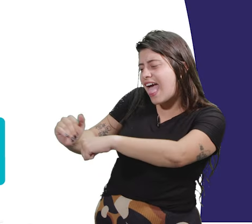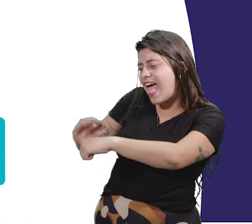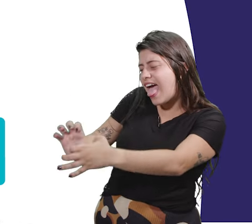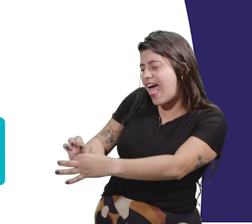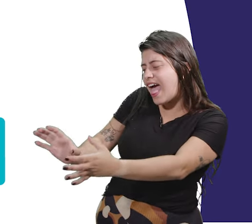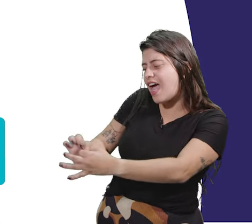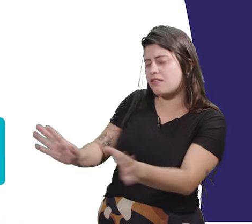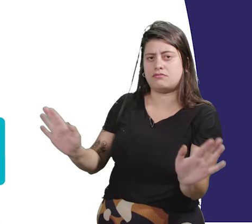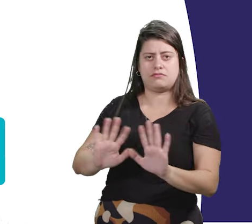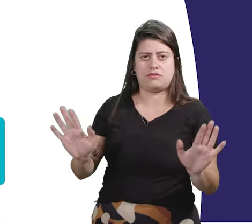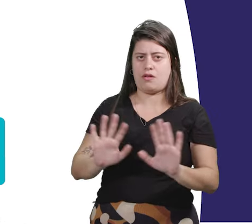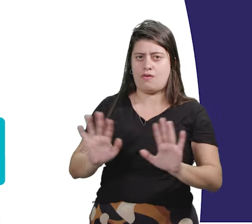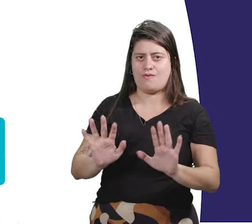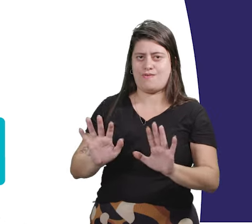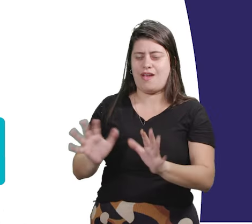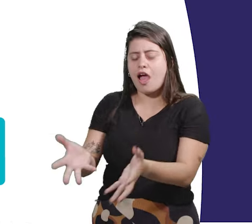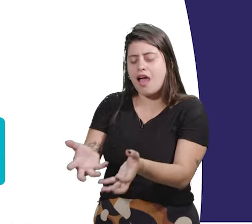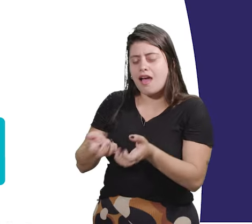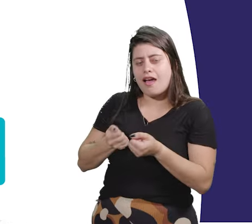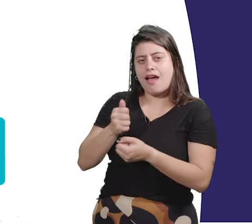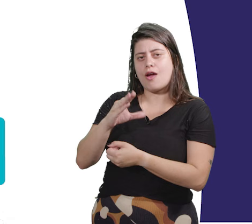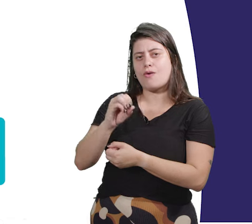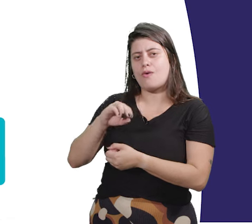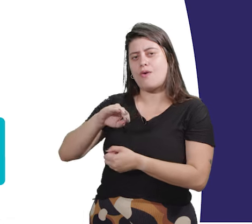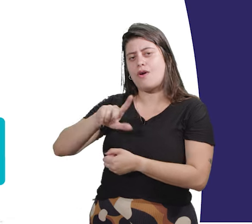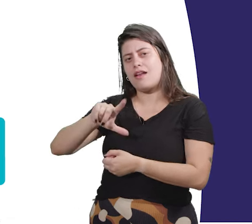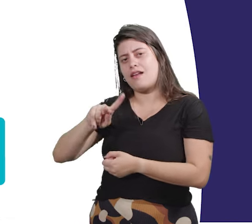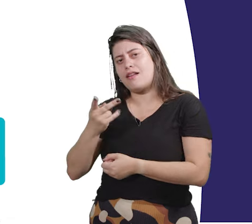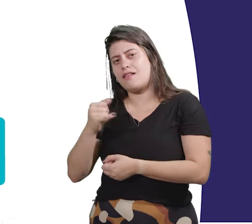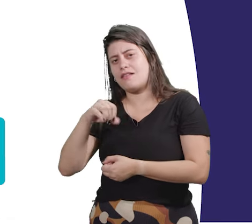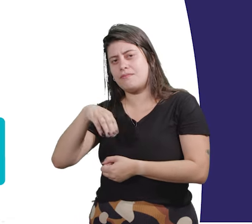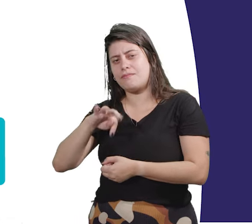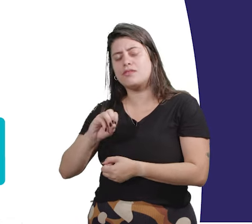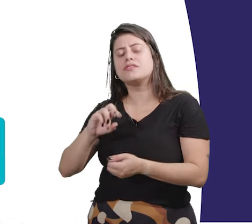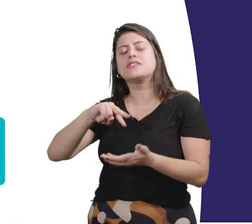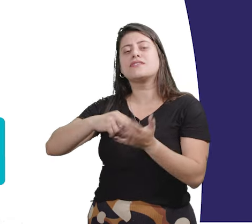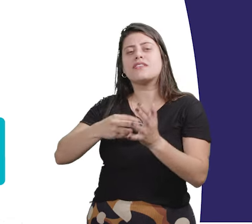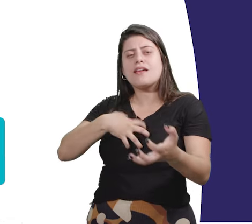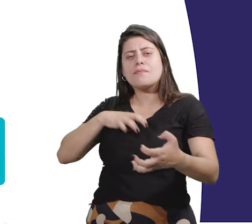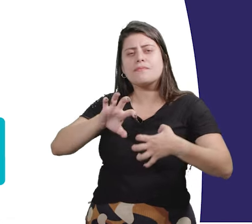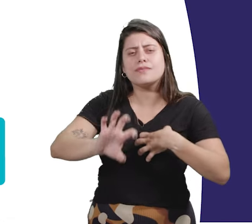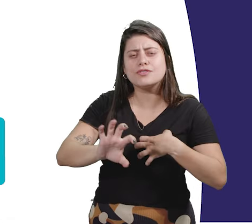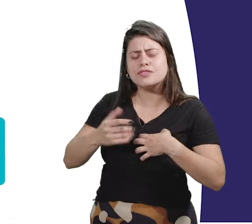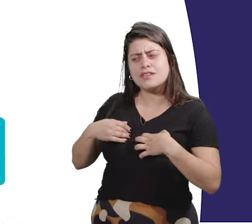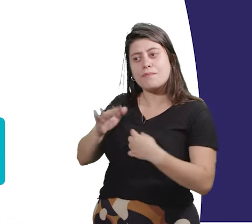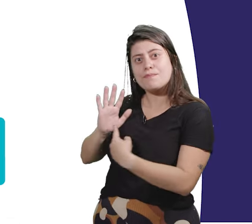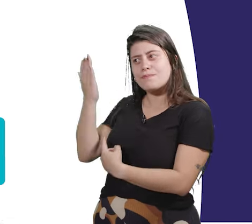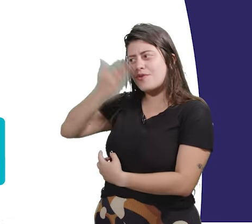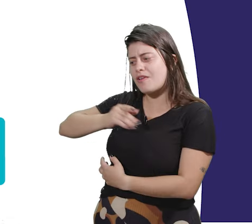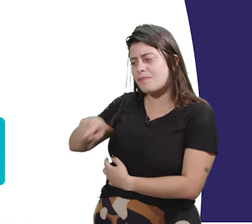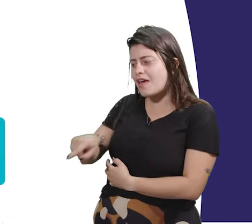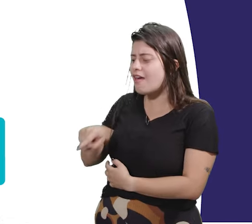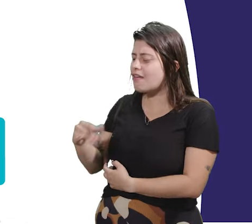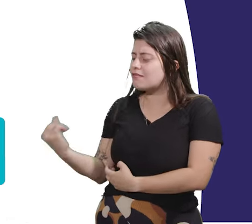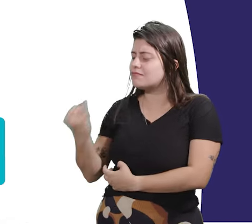é você demonstrar para a criança que você se importa com ela, que você entende o que ela está sentindo, validando